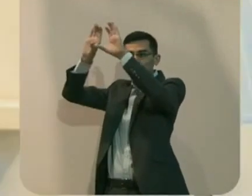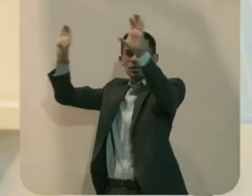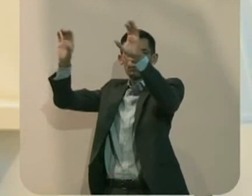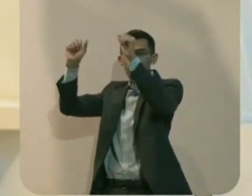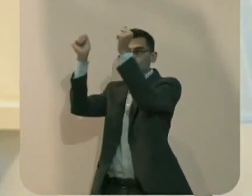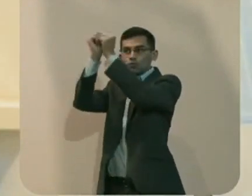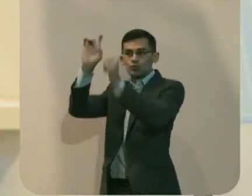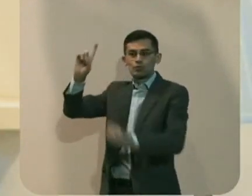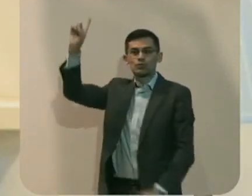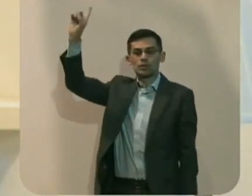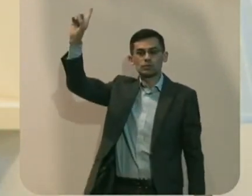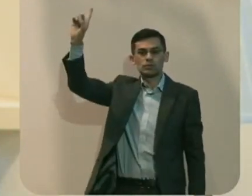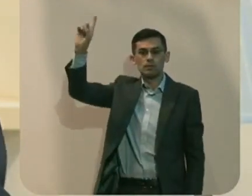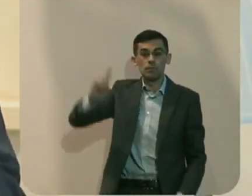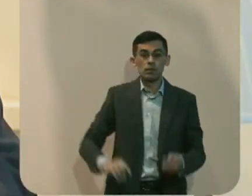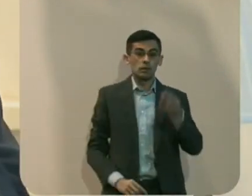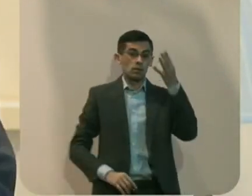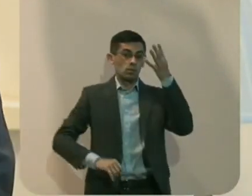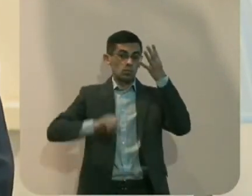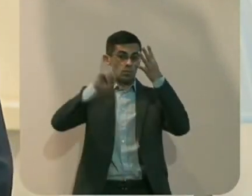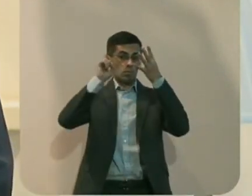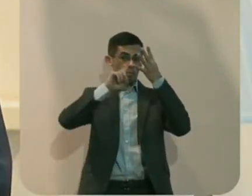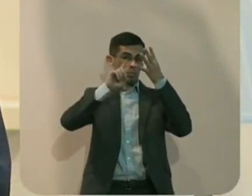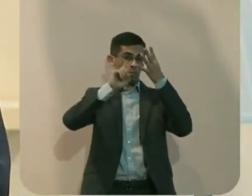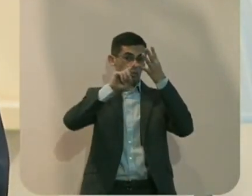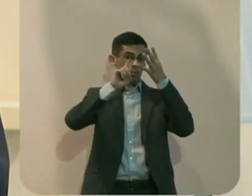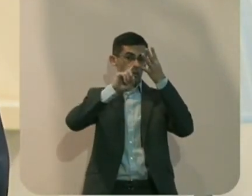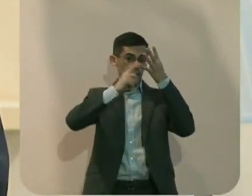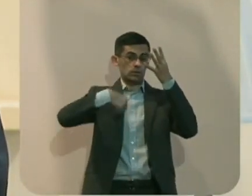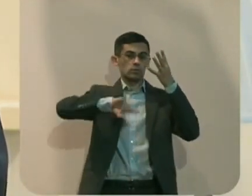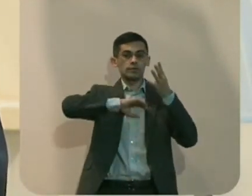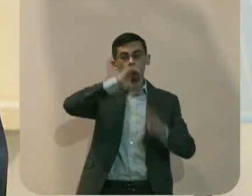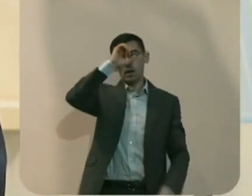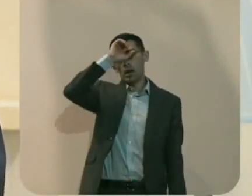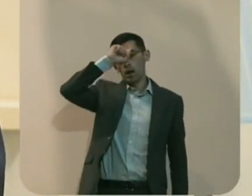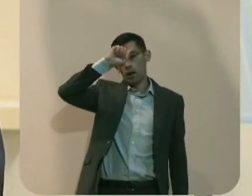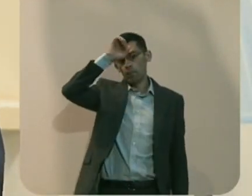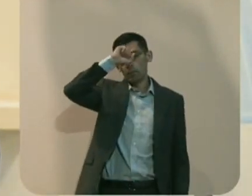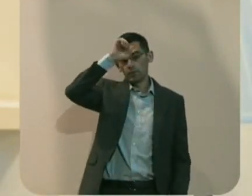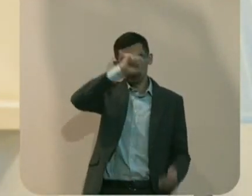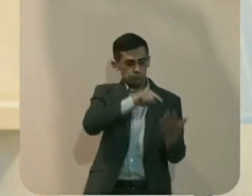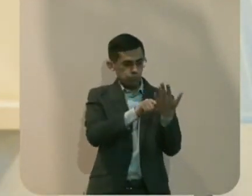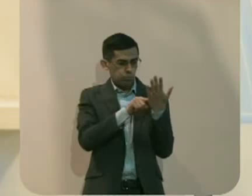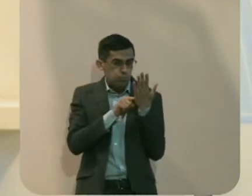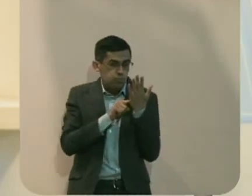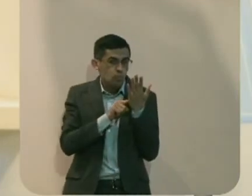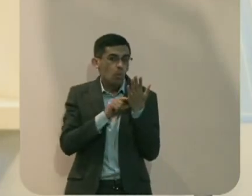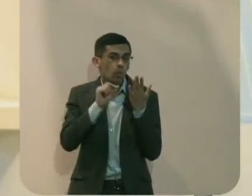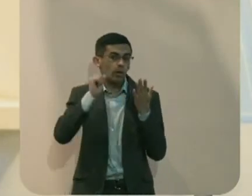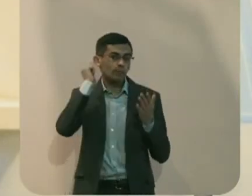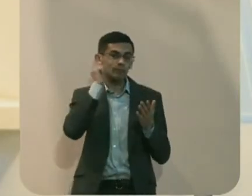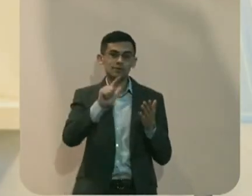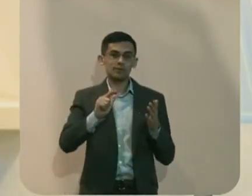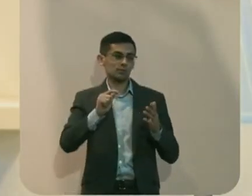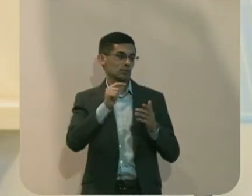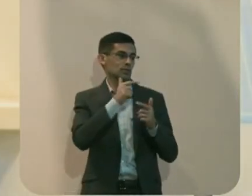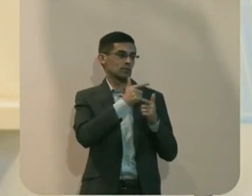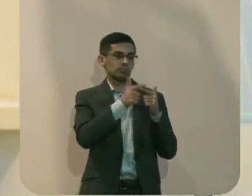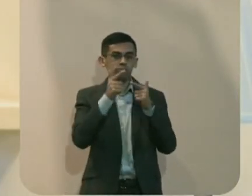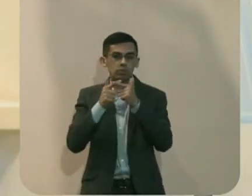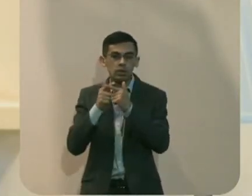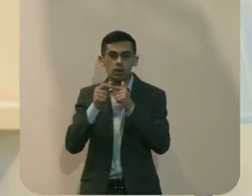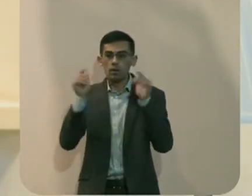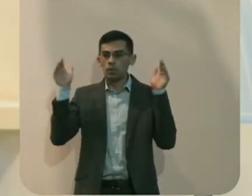de Deus. O quarto recurso que Hebreus 12 vai nos apresentar para vencermos a crise é